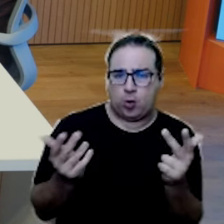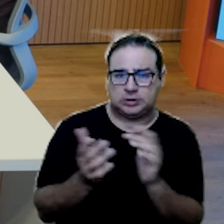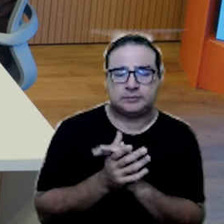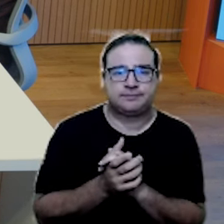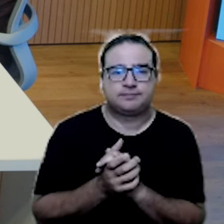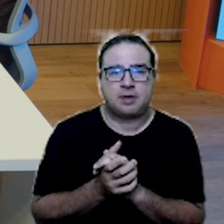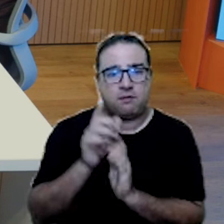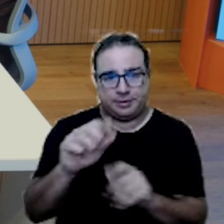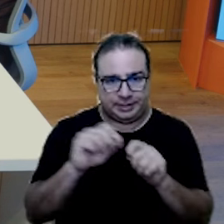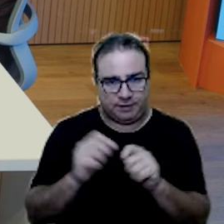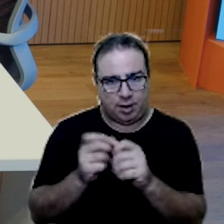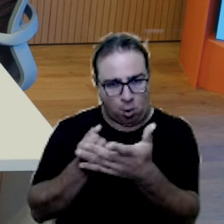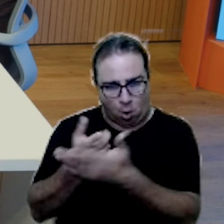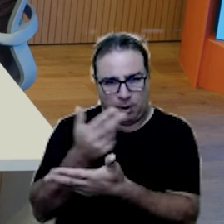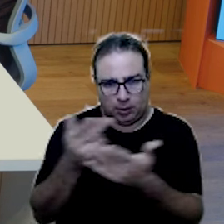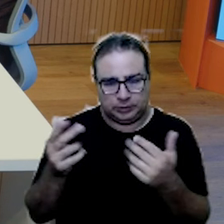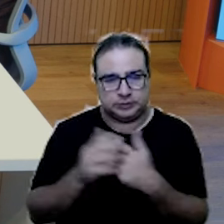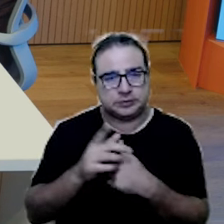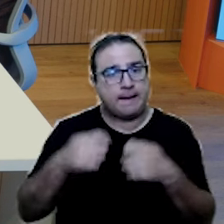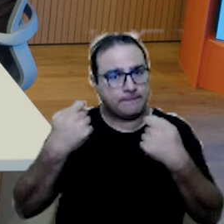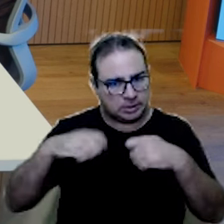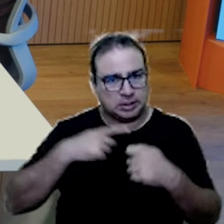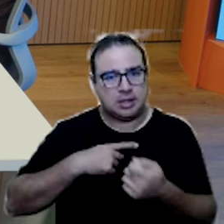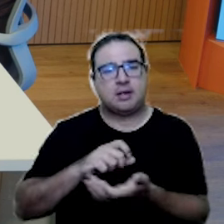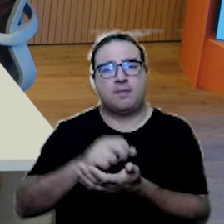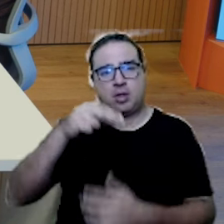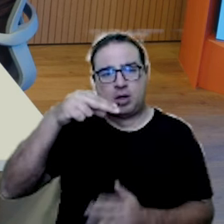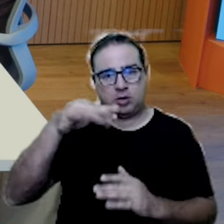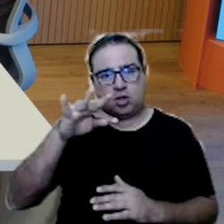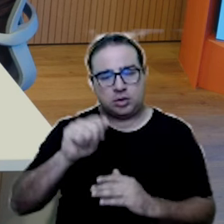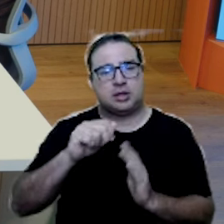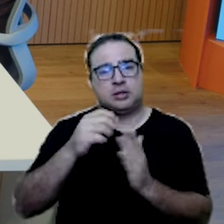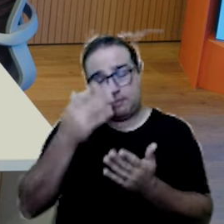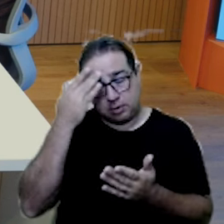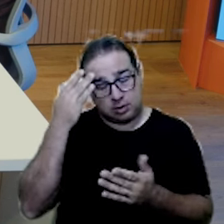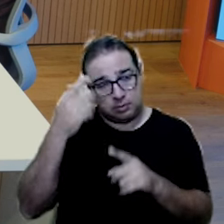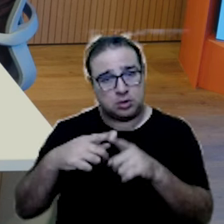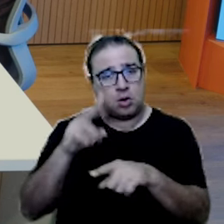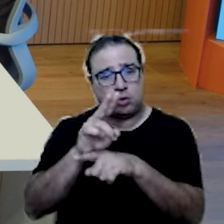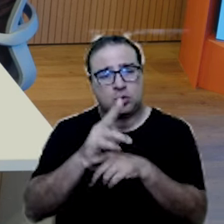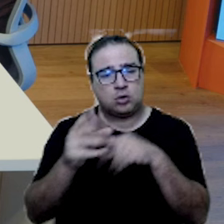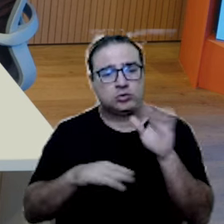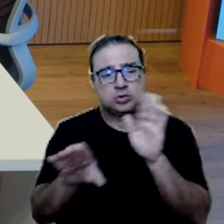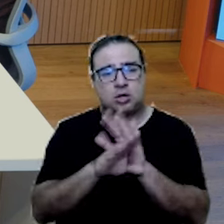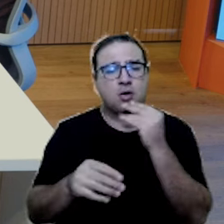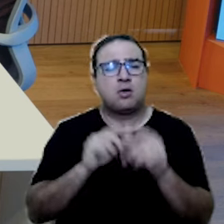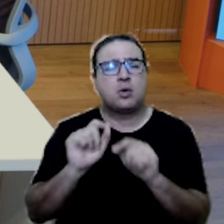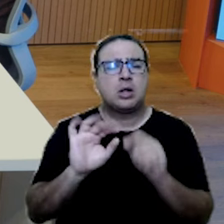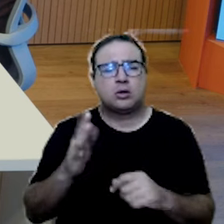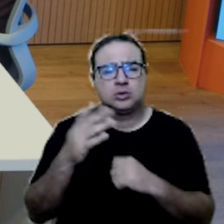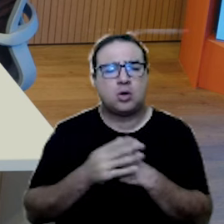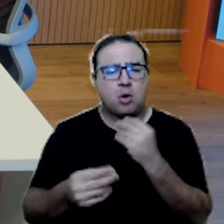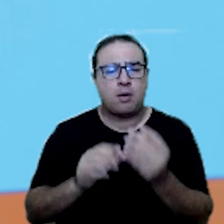coisa né E você tá comprando essa coisa você precisa emitir uma nota FC dentro entrada senão a a a fiscalização vai bater na porta